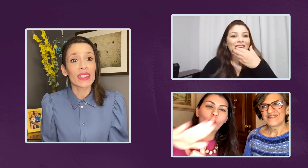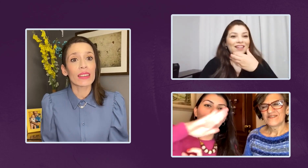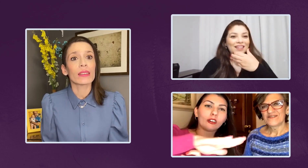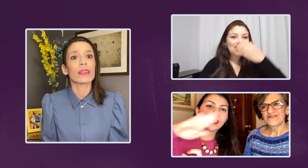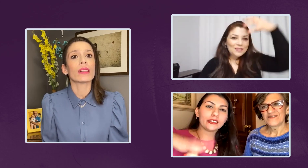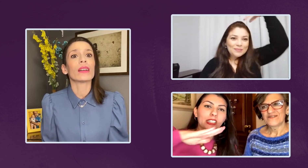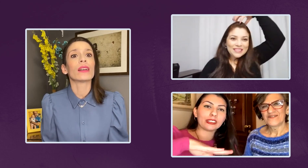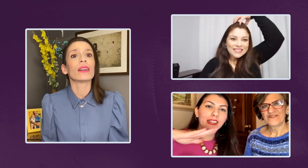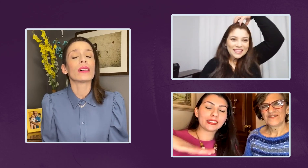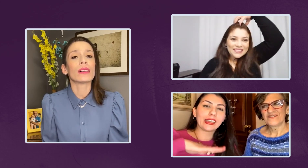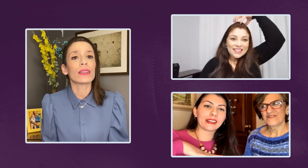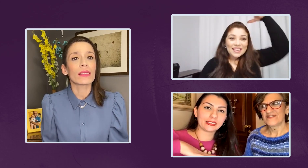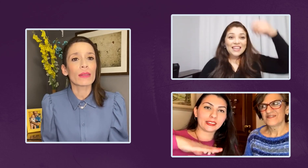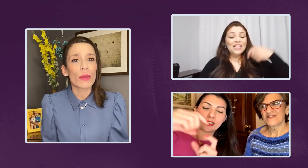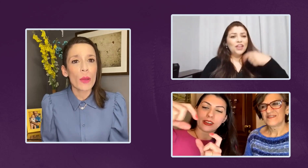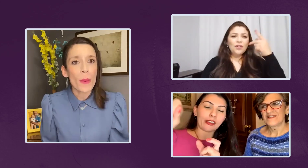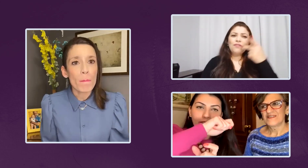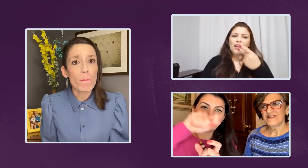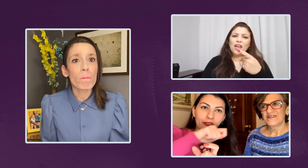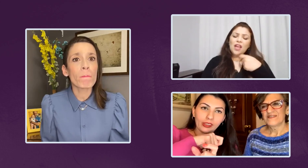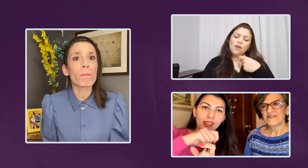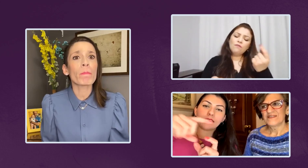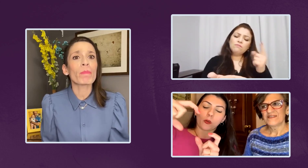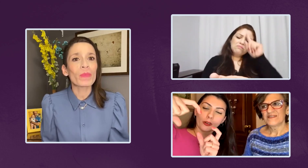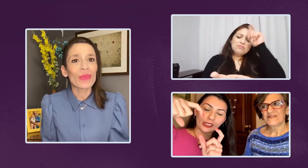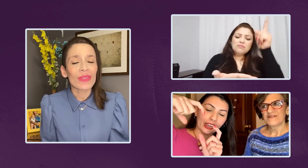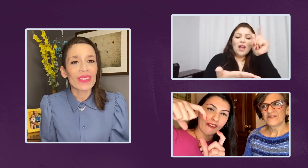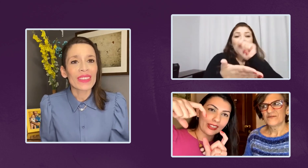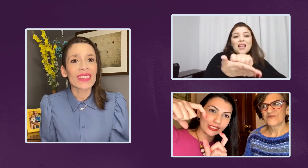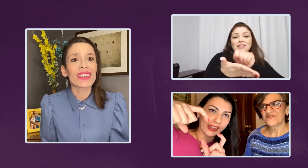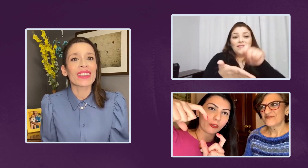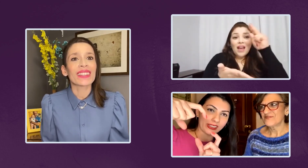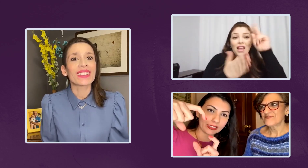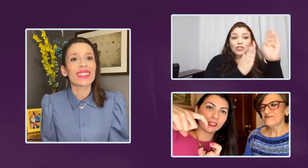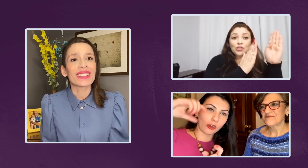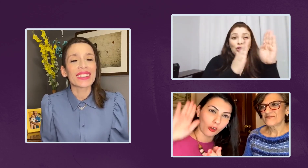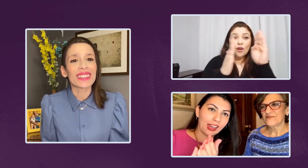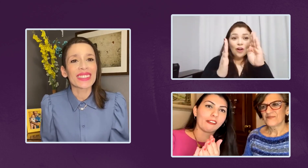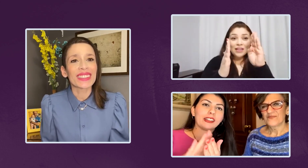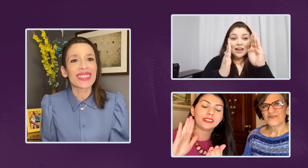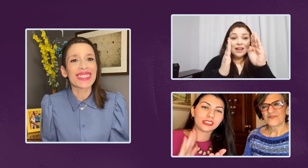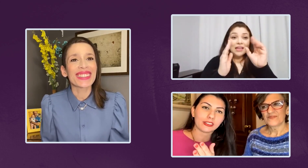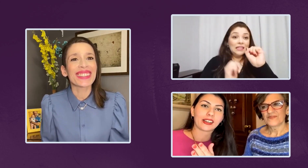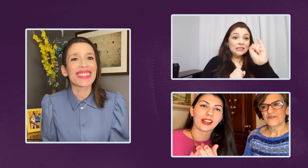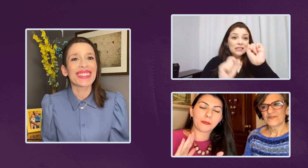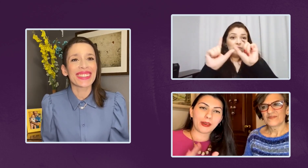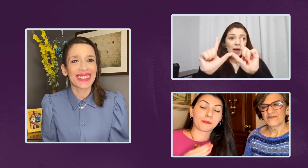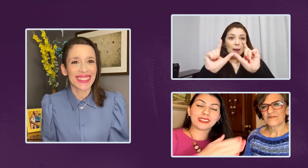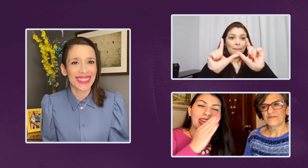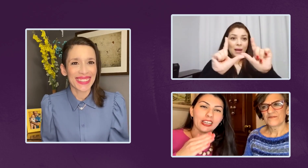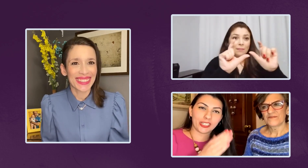e colar os adesivos nas cenas. Aí eu escrevia e quando eu chegava na cena do adesivo, eu colava o adesivo